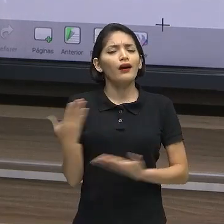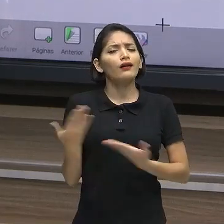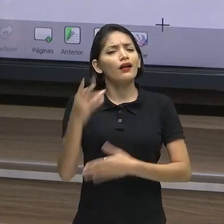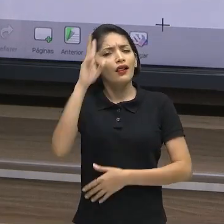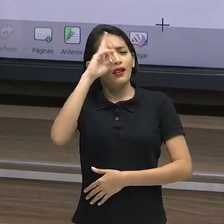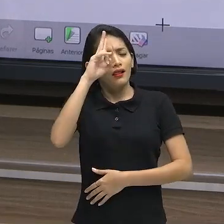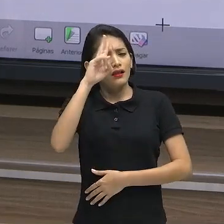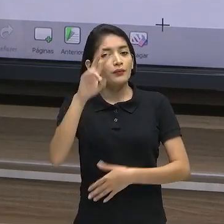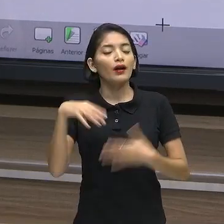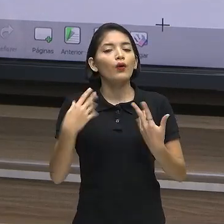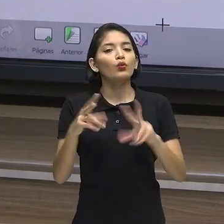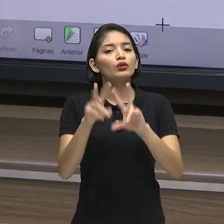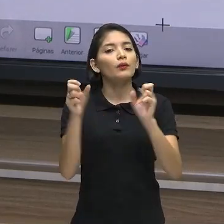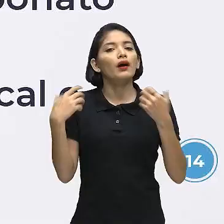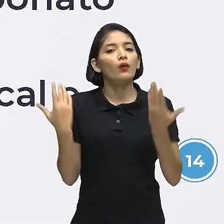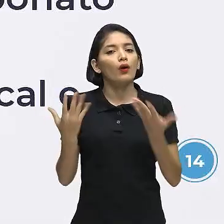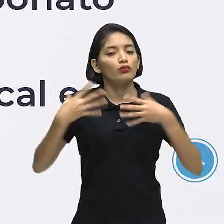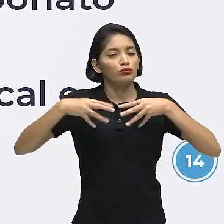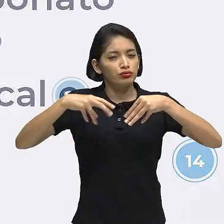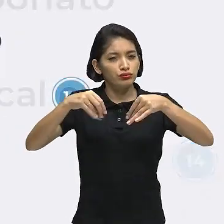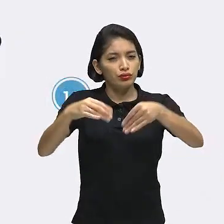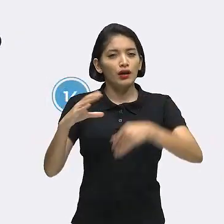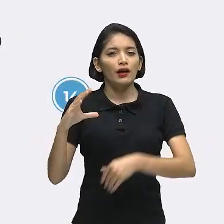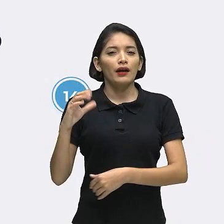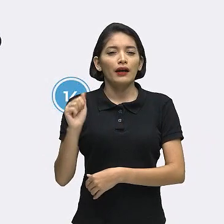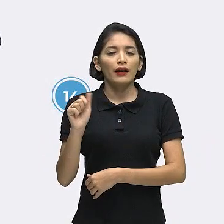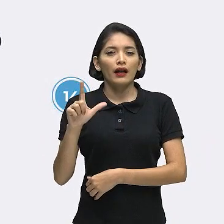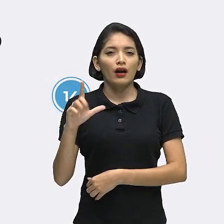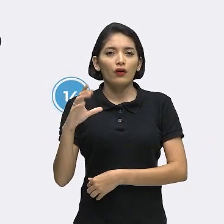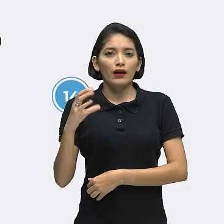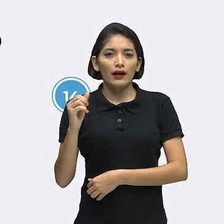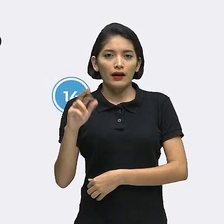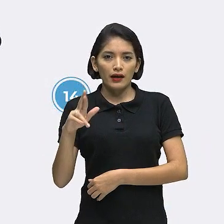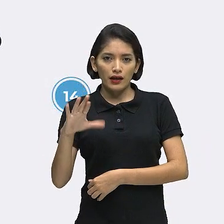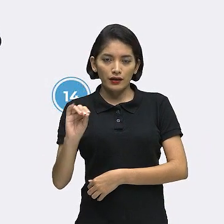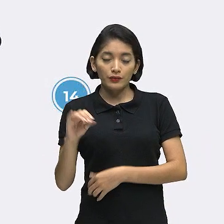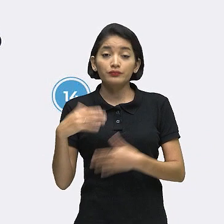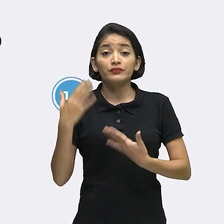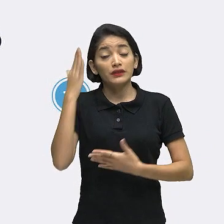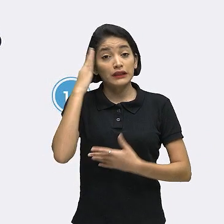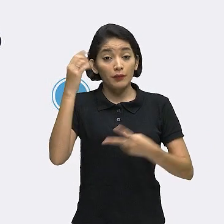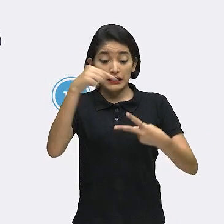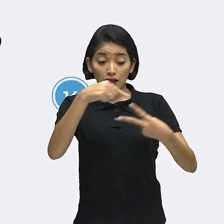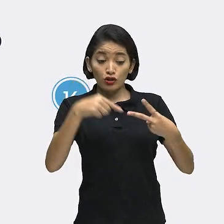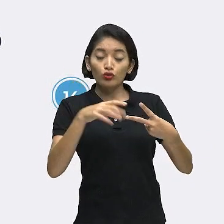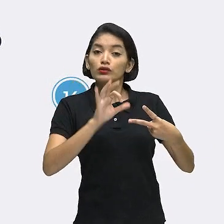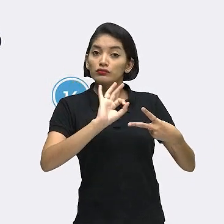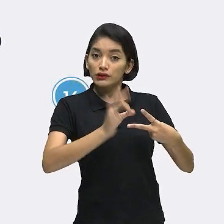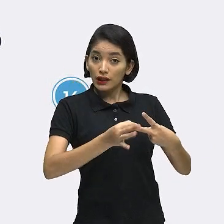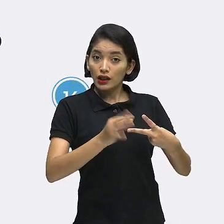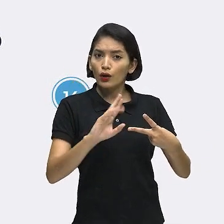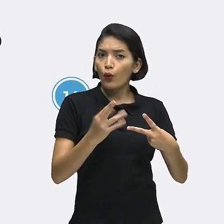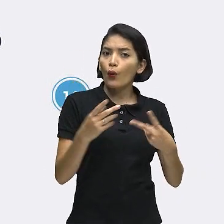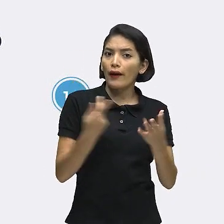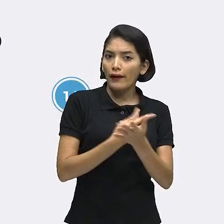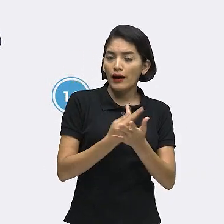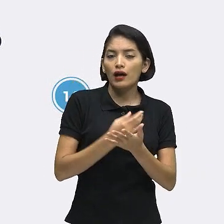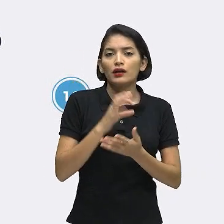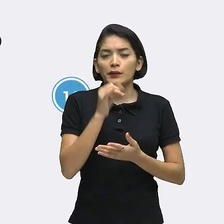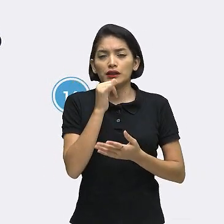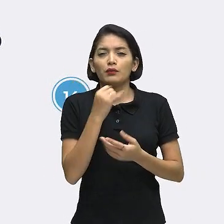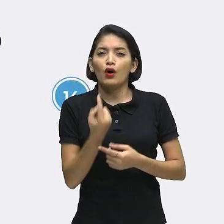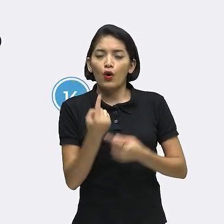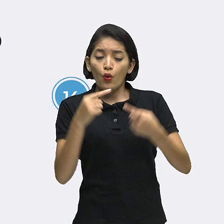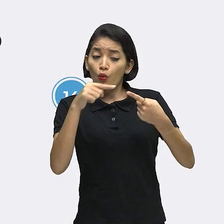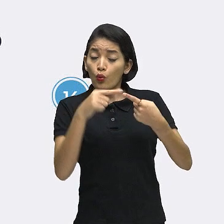questão, que ela fala sobre o solo calcário. O que era para a gente identificar? Se essas alternativas estavam corretas, somente uma